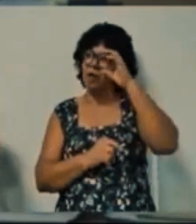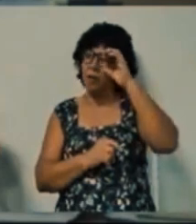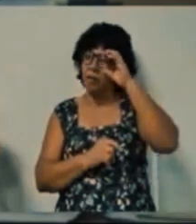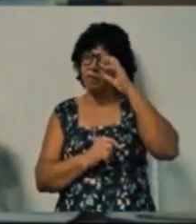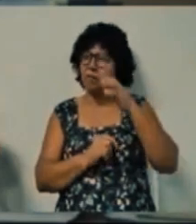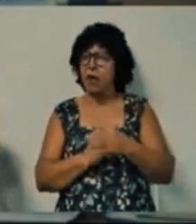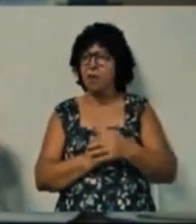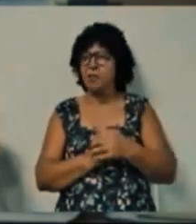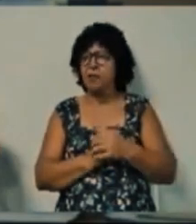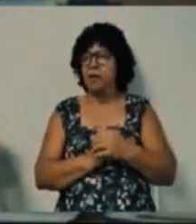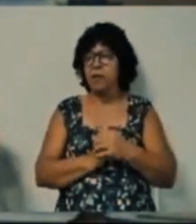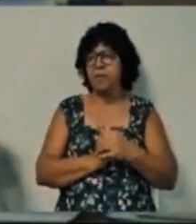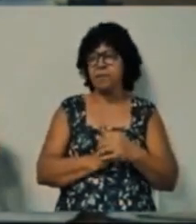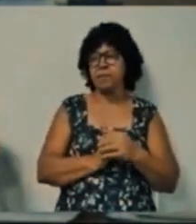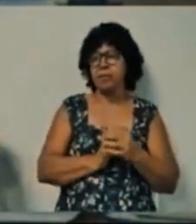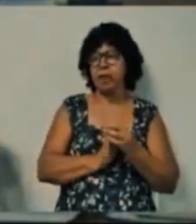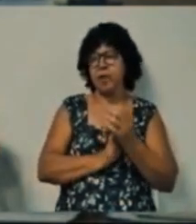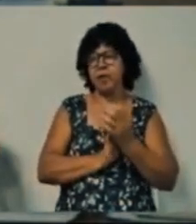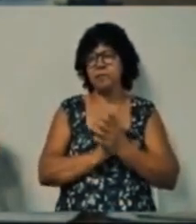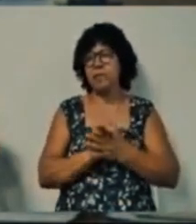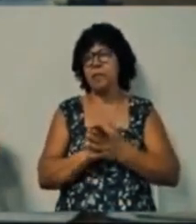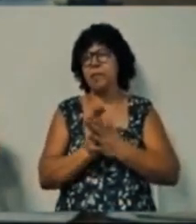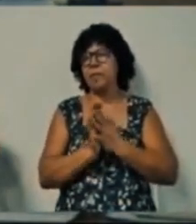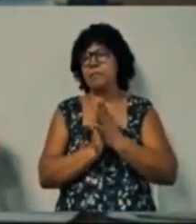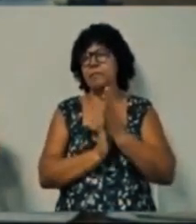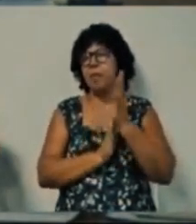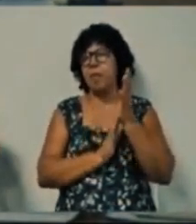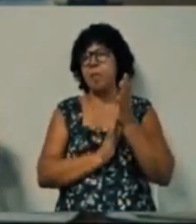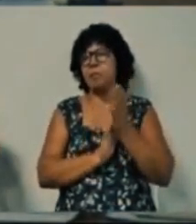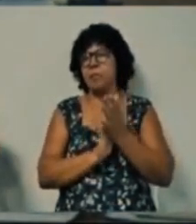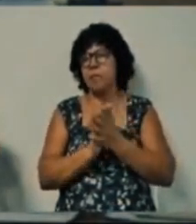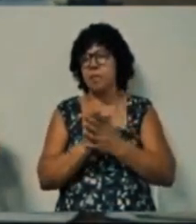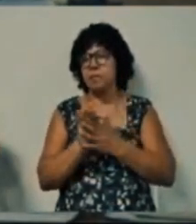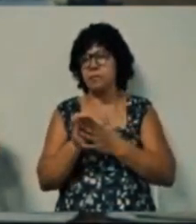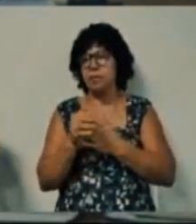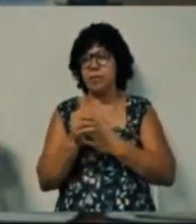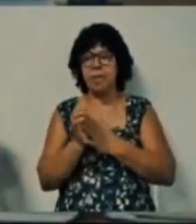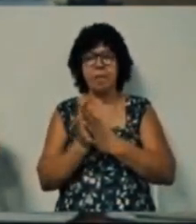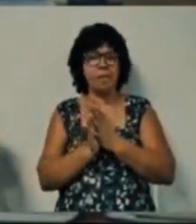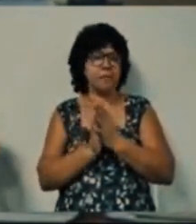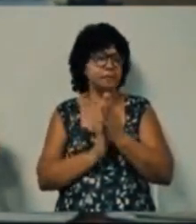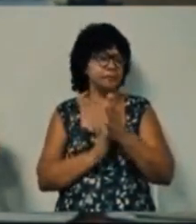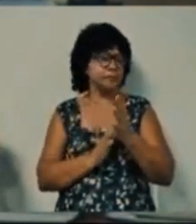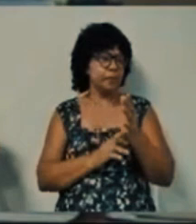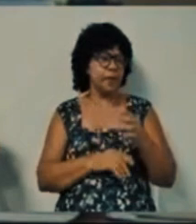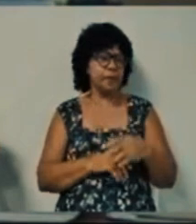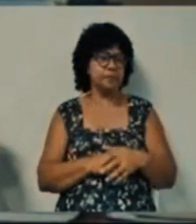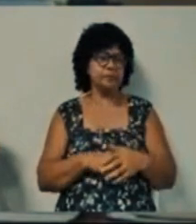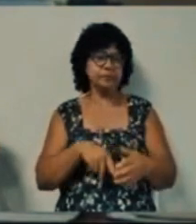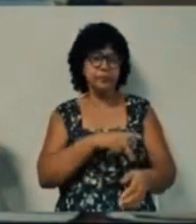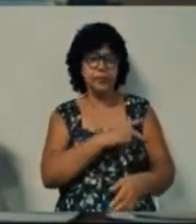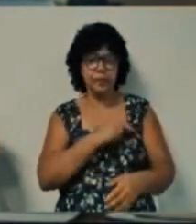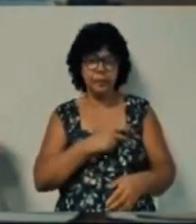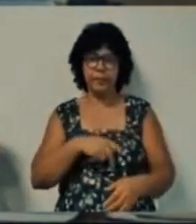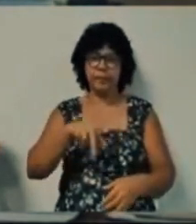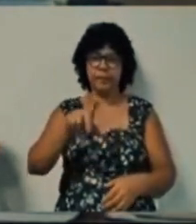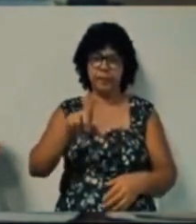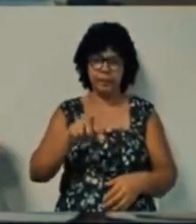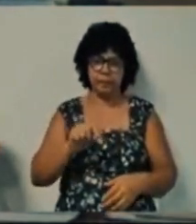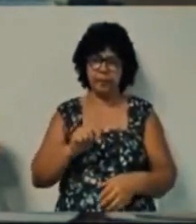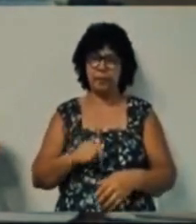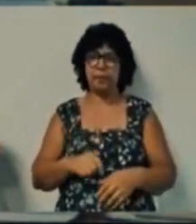à cidade de Éfeso. E por que é que ele escolhe a cidade de Éfeso? Paulo, ele era um